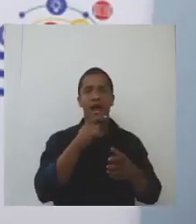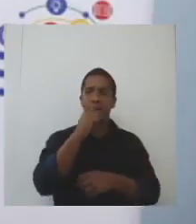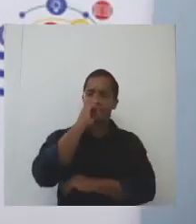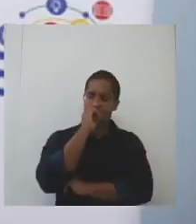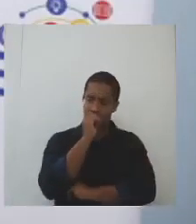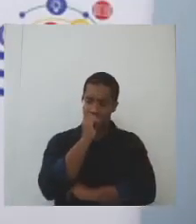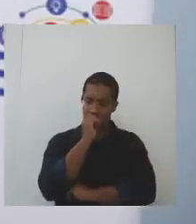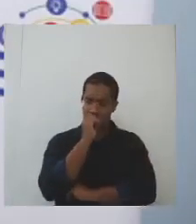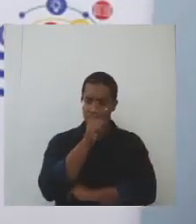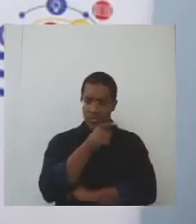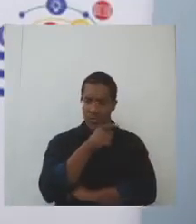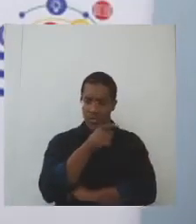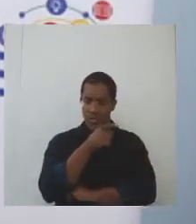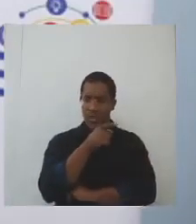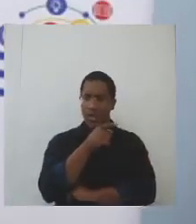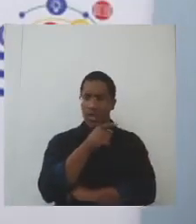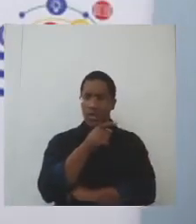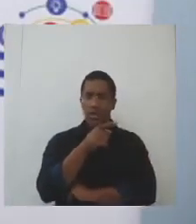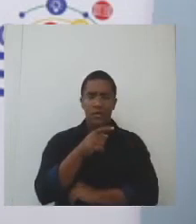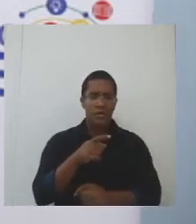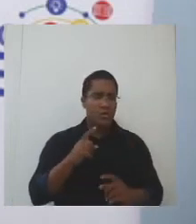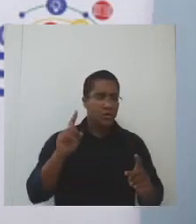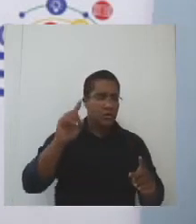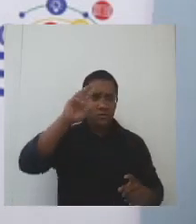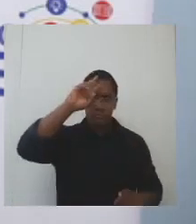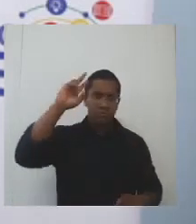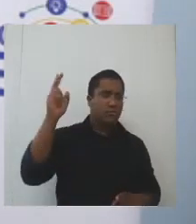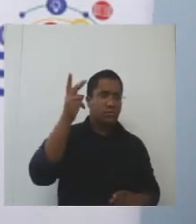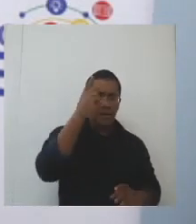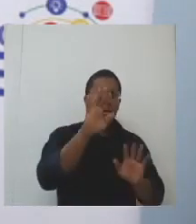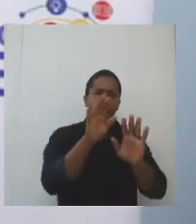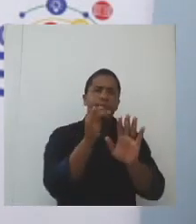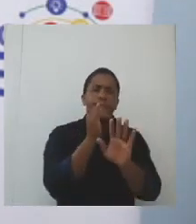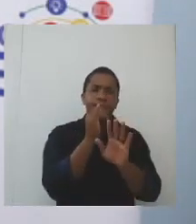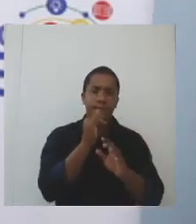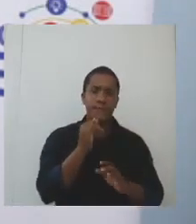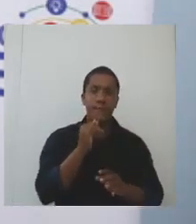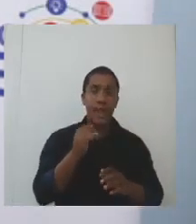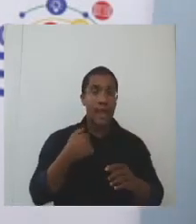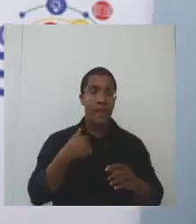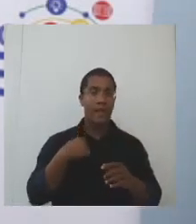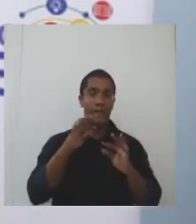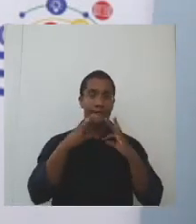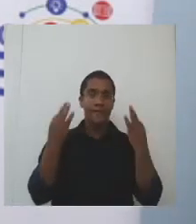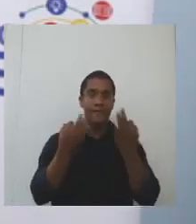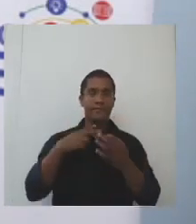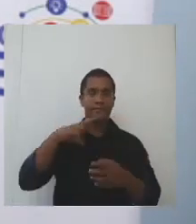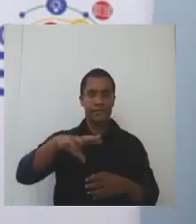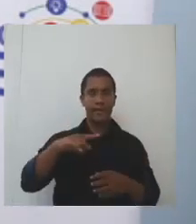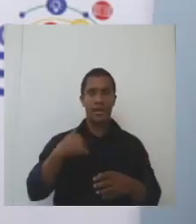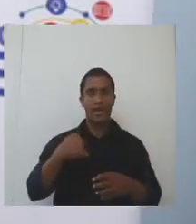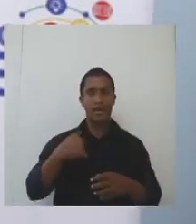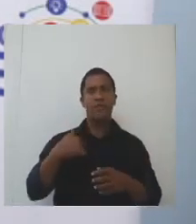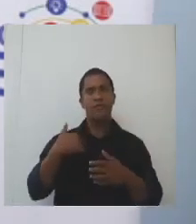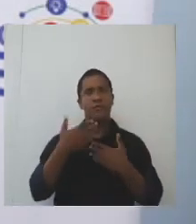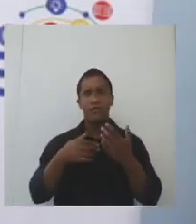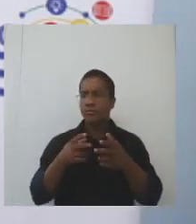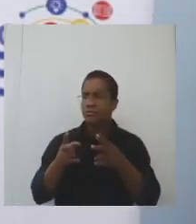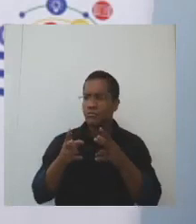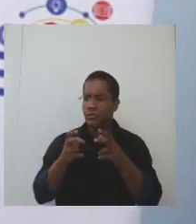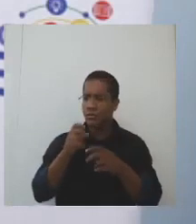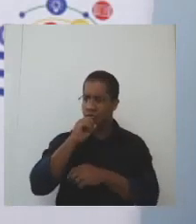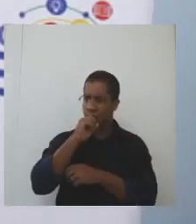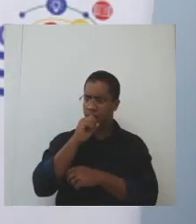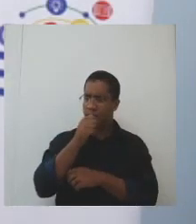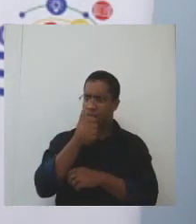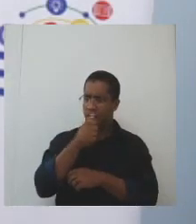sou membro da família, eu na ocasião sou um português e que naquele contexto vi em